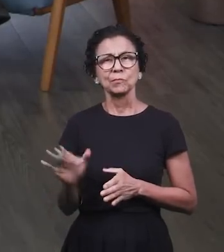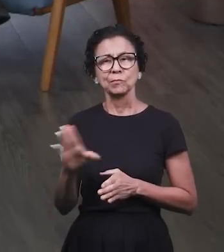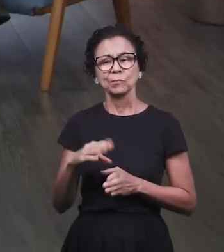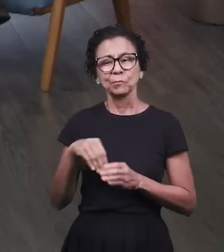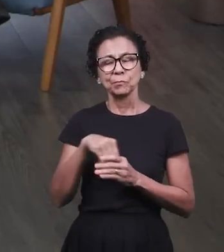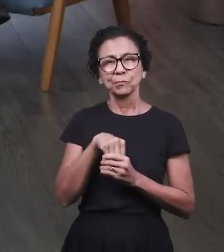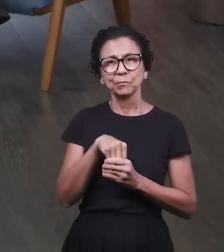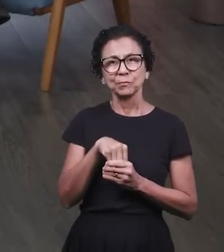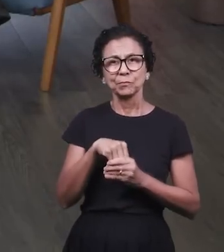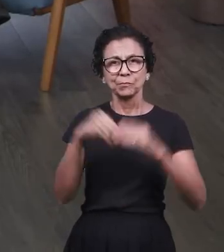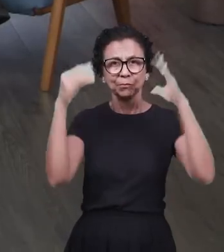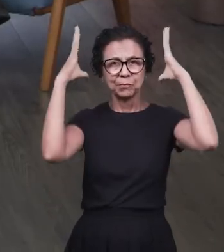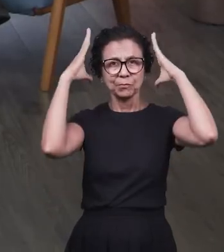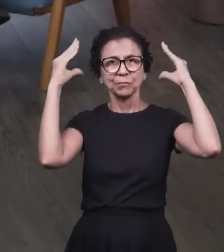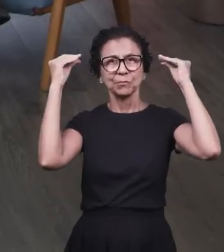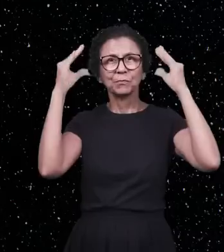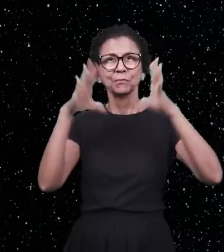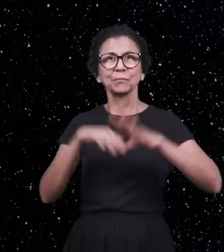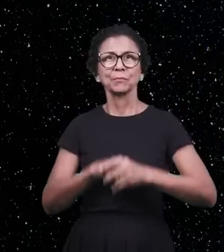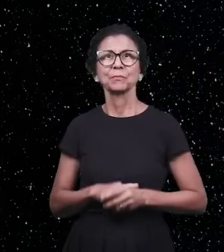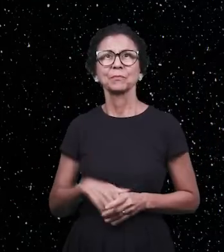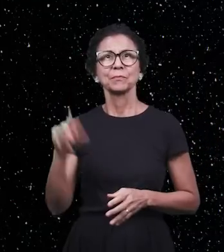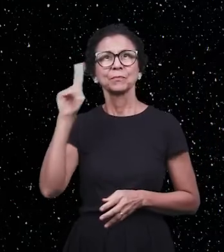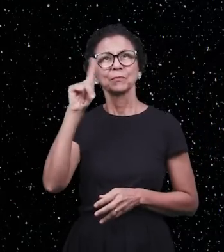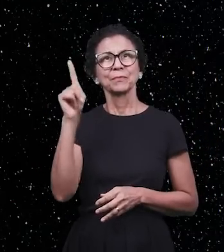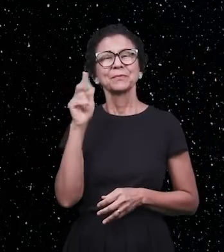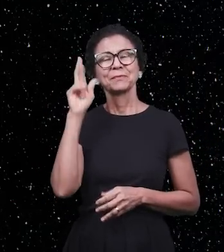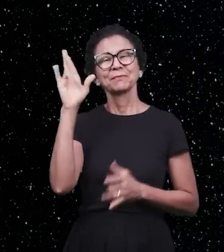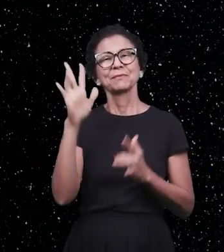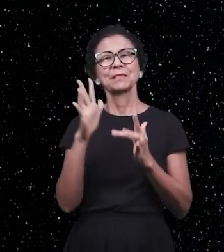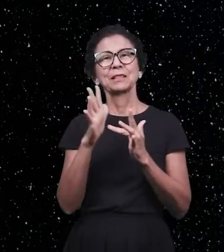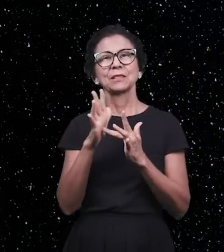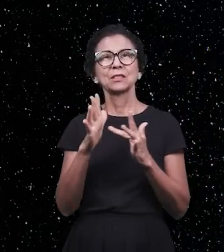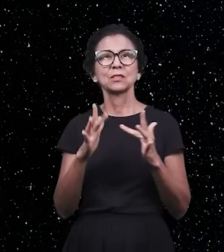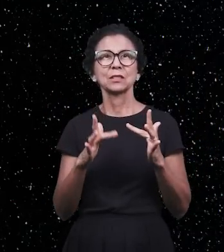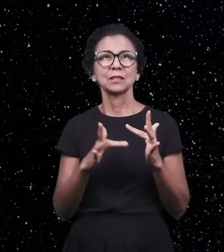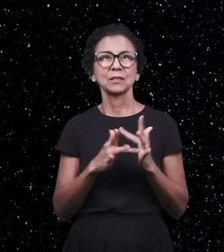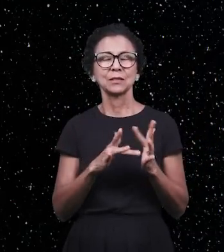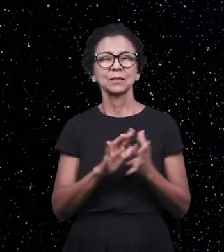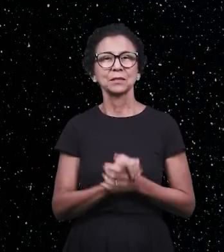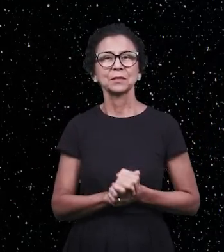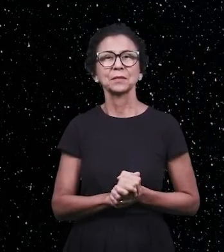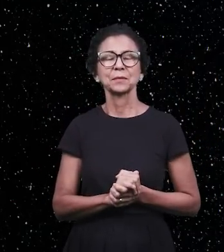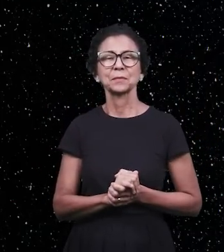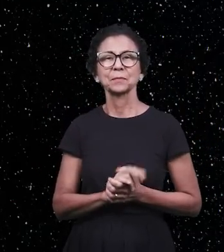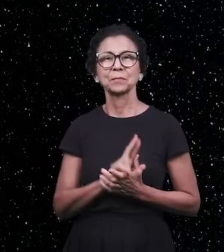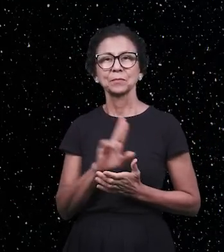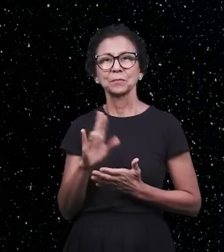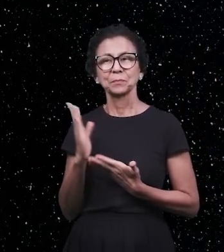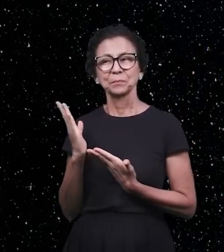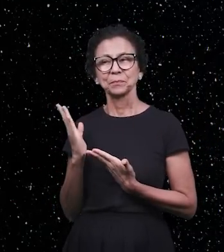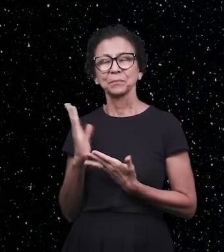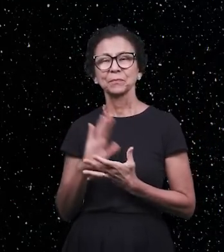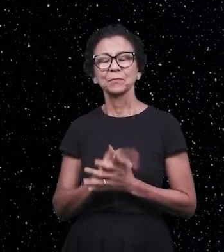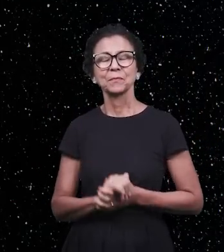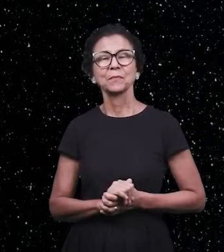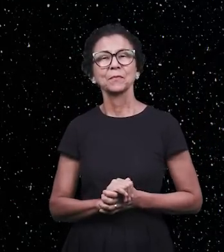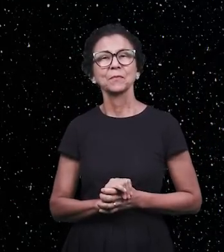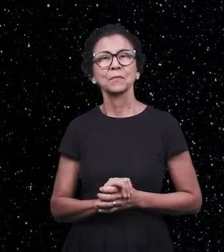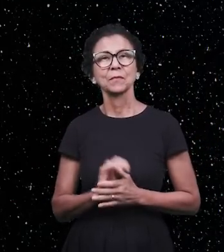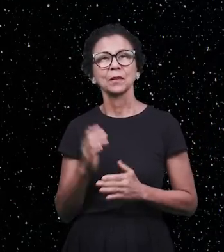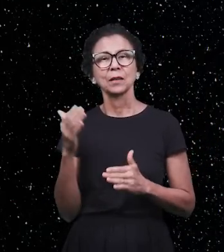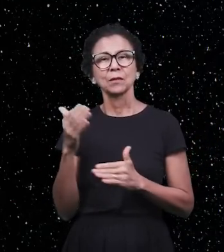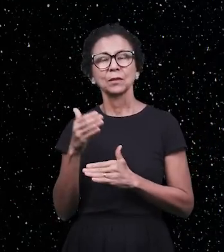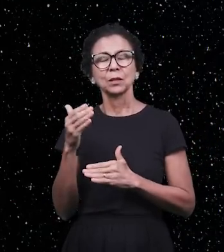Haia, na Holanda. Vamos assistir. Meus irmãos, a paz do Senhor Jesus, me chamo Lucas, faço parte aqui